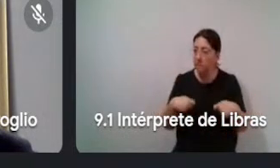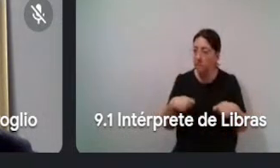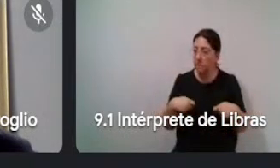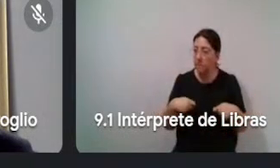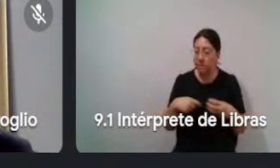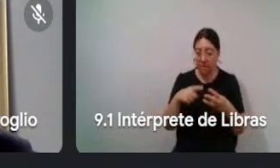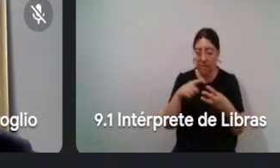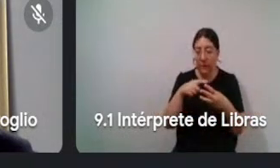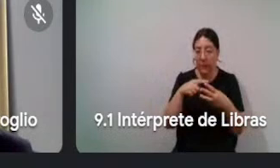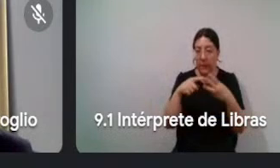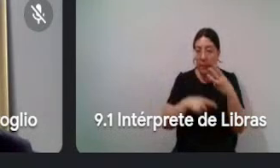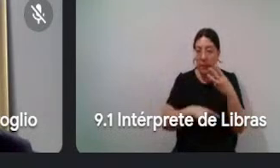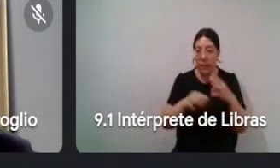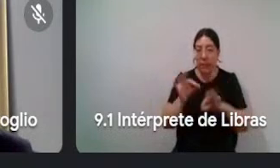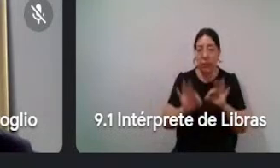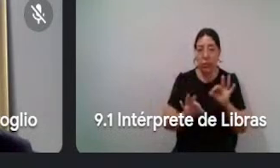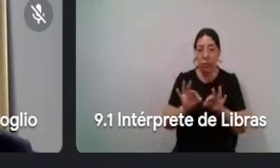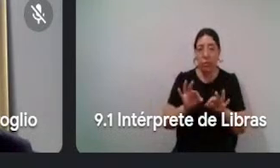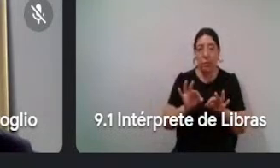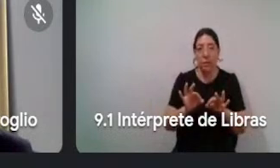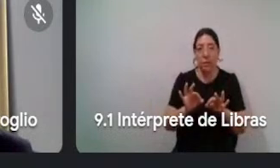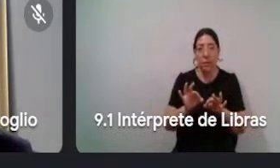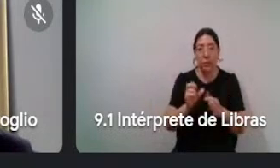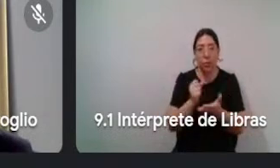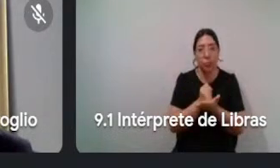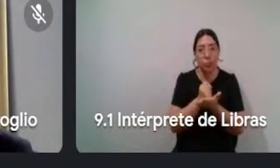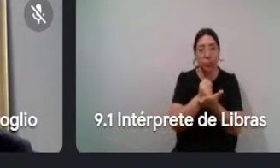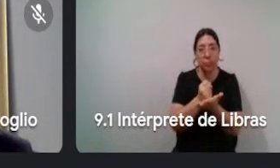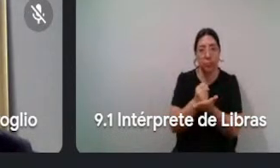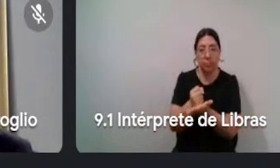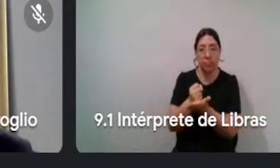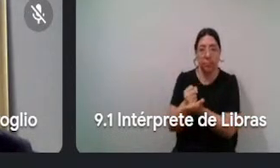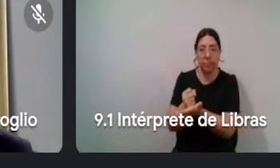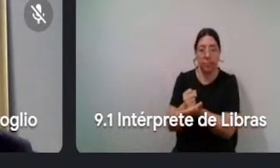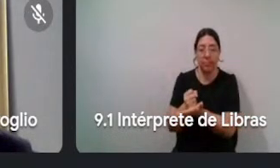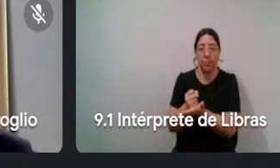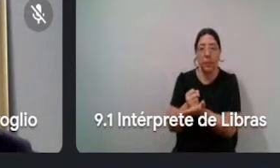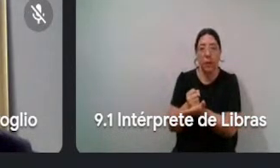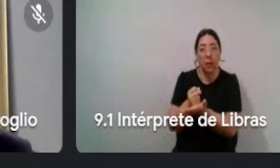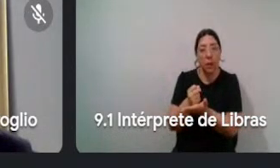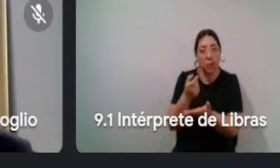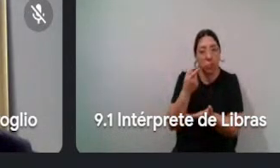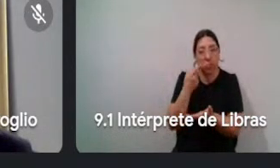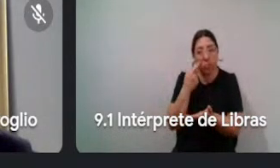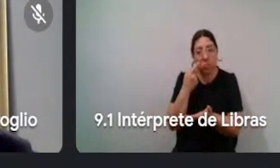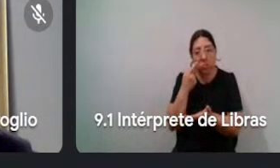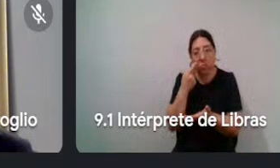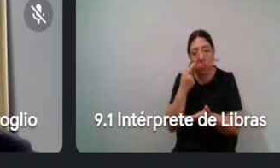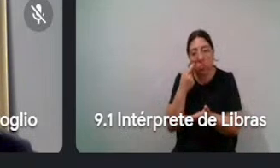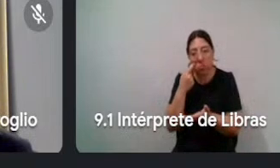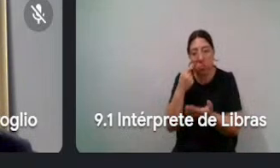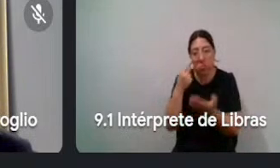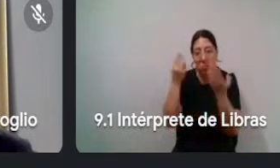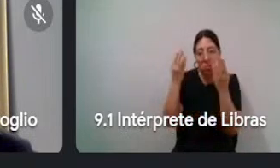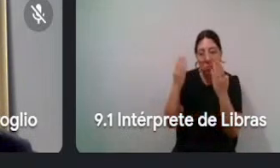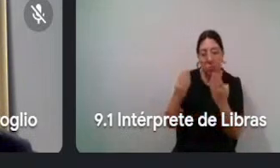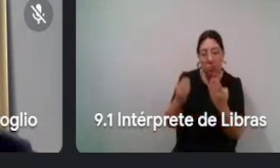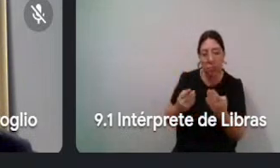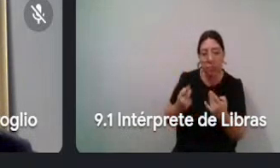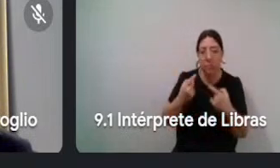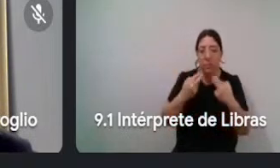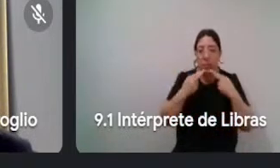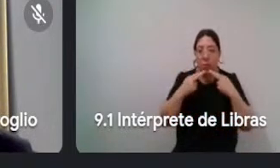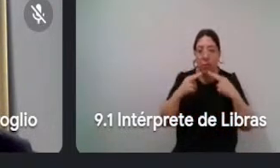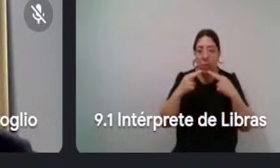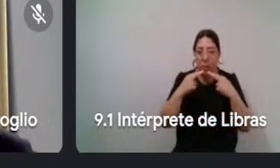juízes auxiliares para apreciação das reclamações ou representações que versarem